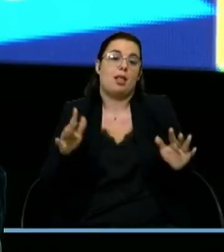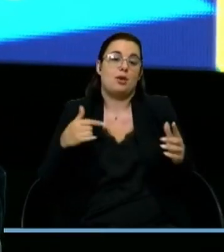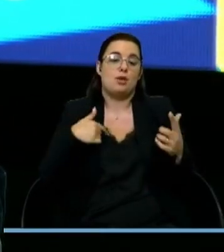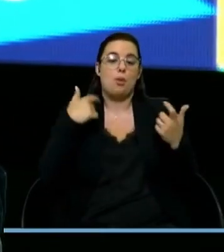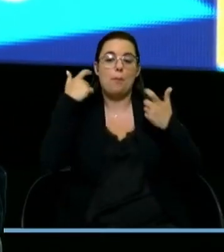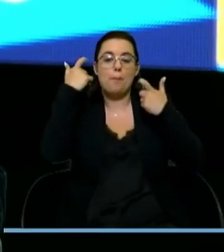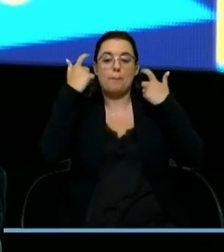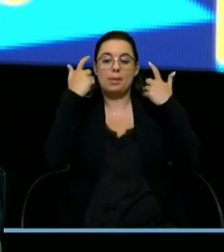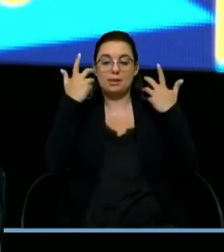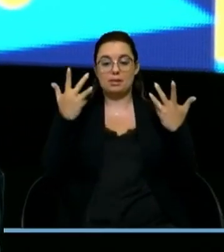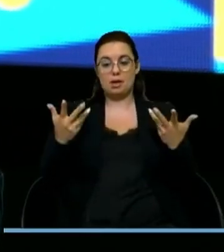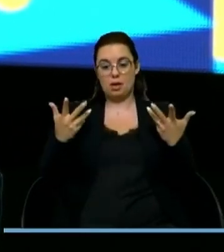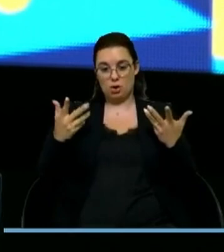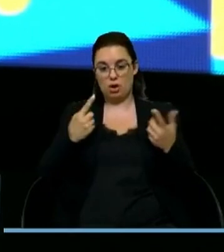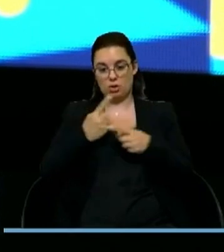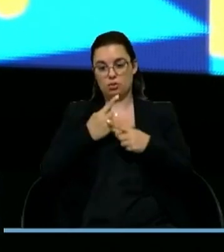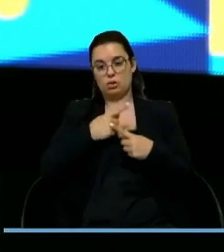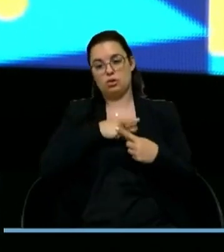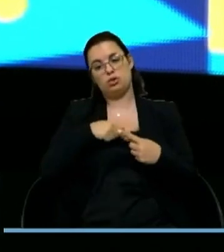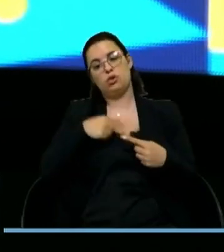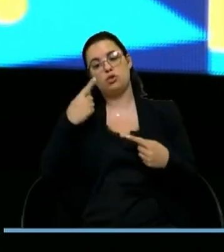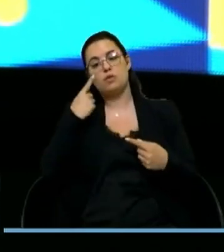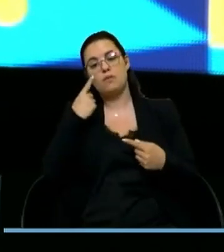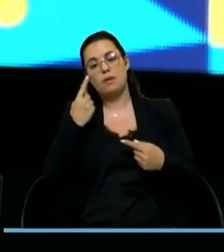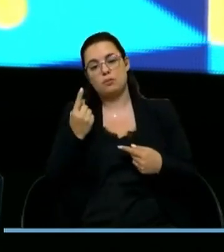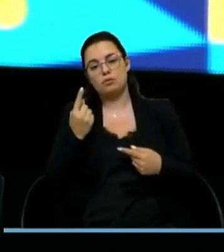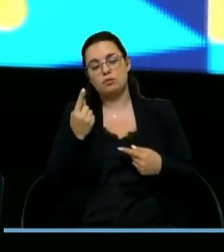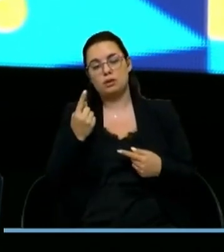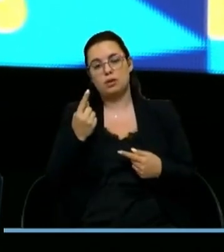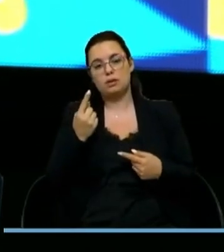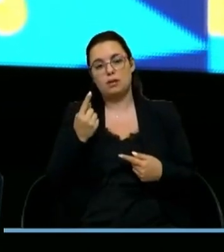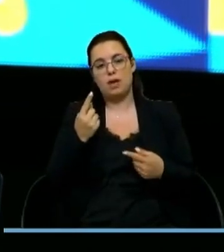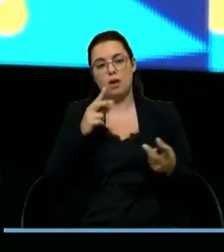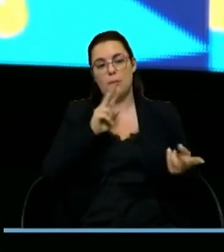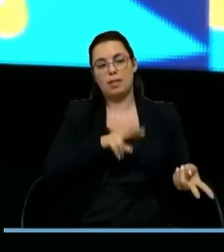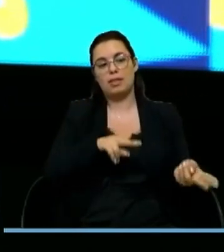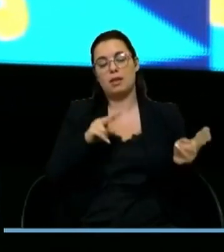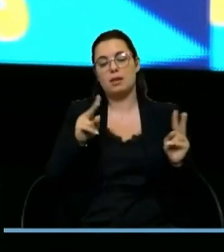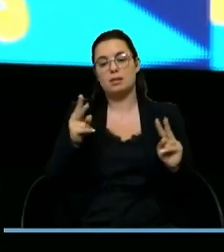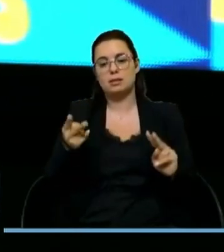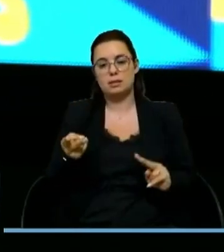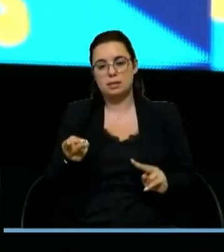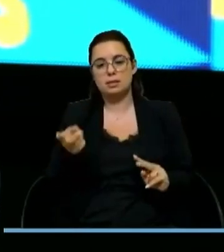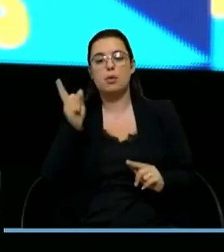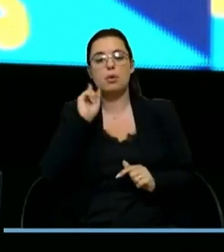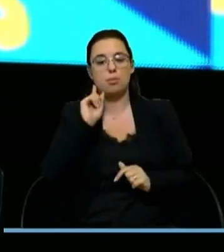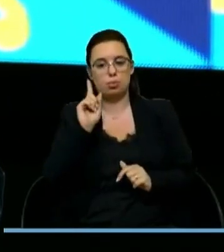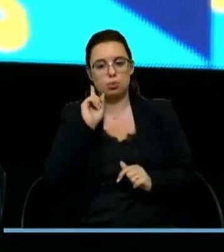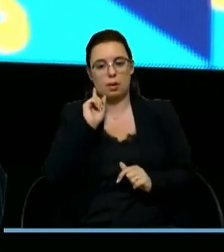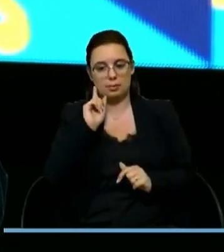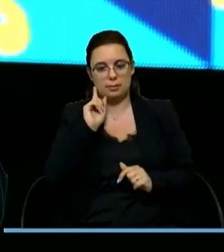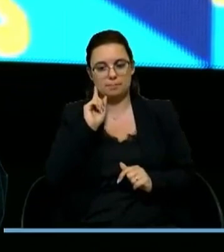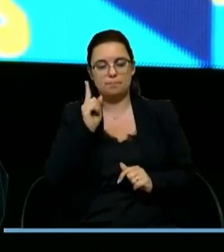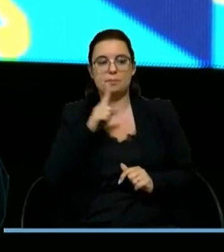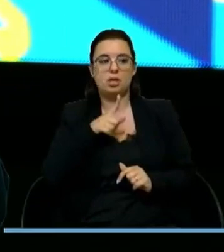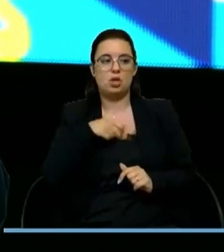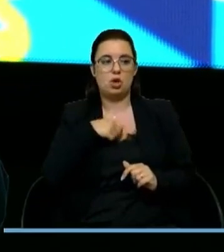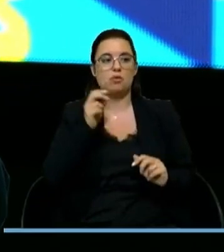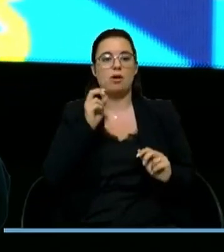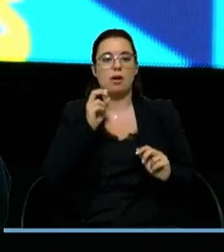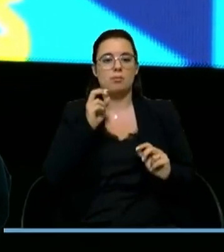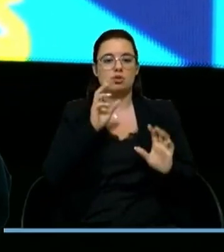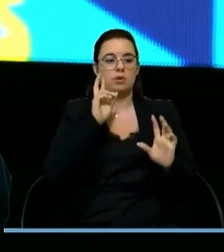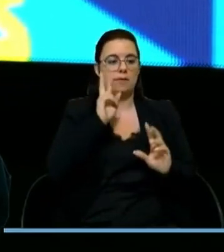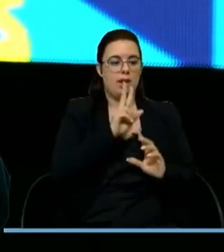que, acima de tudo, aquilo que vamos ver é uma transição muito importante e vamos passar de